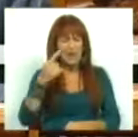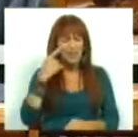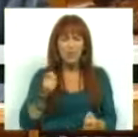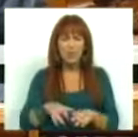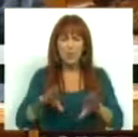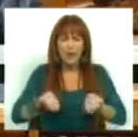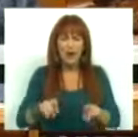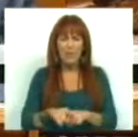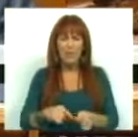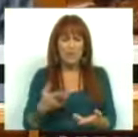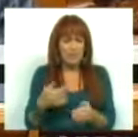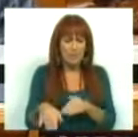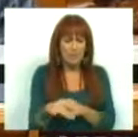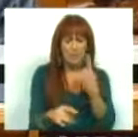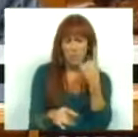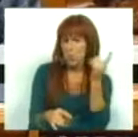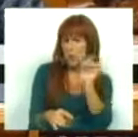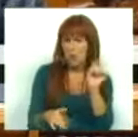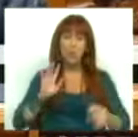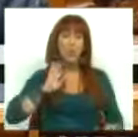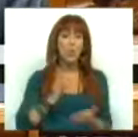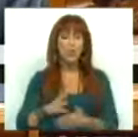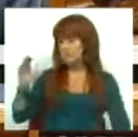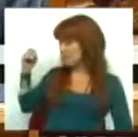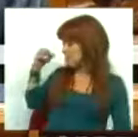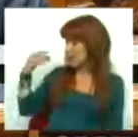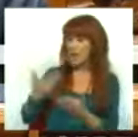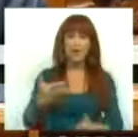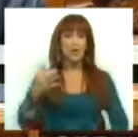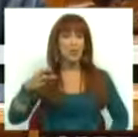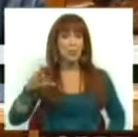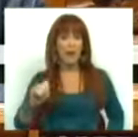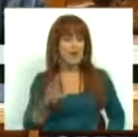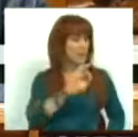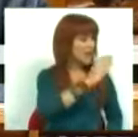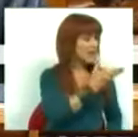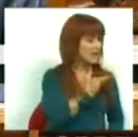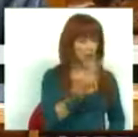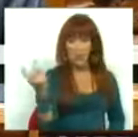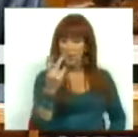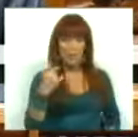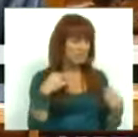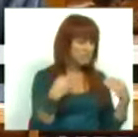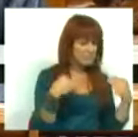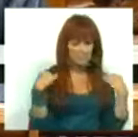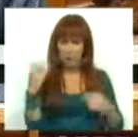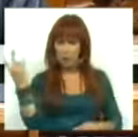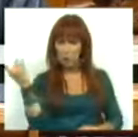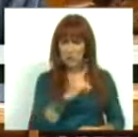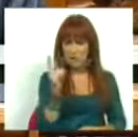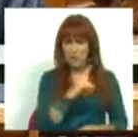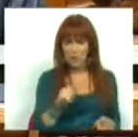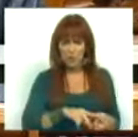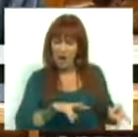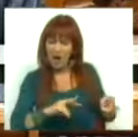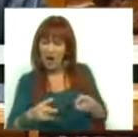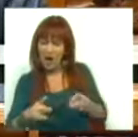esta não se esgote num só passo. Na última década, o Partido Socialista e o PSD ensaiaram por 2 vezes a alteração